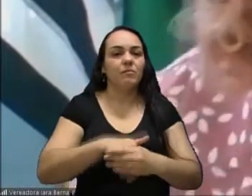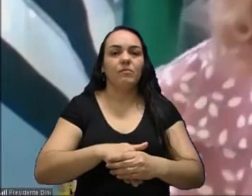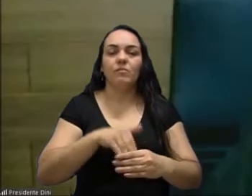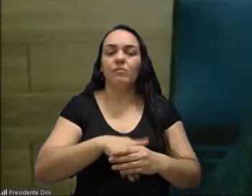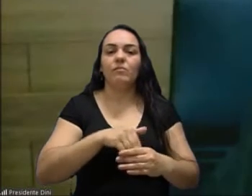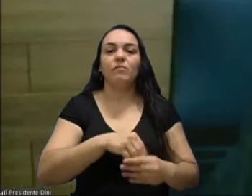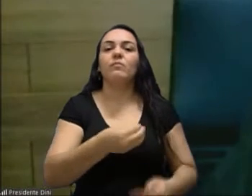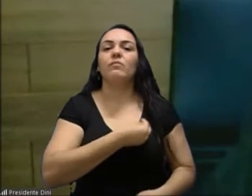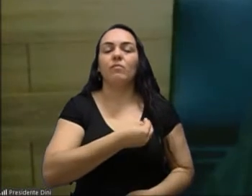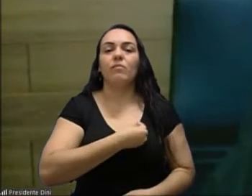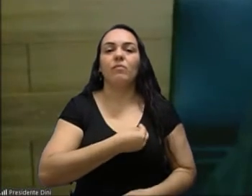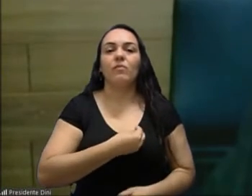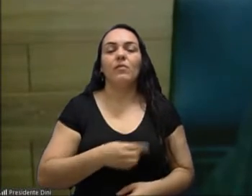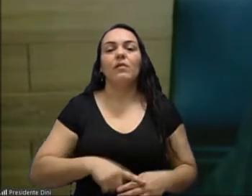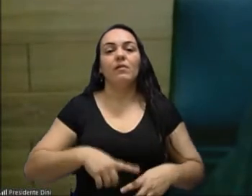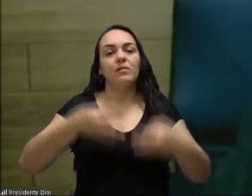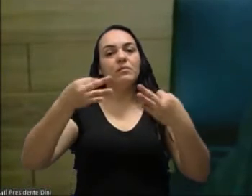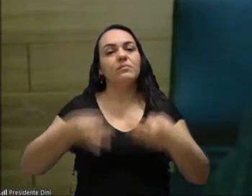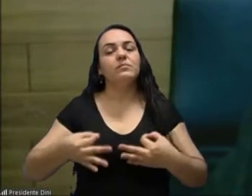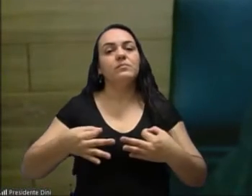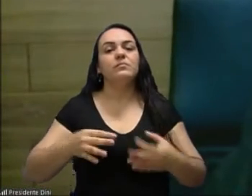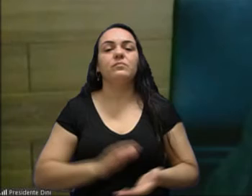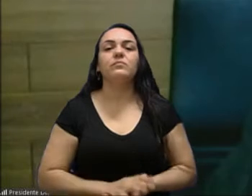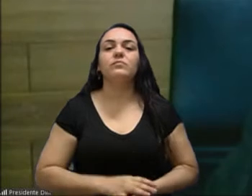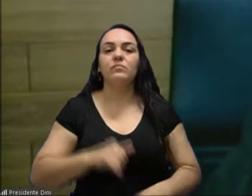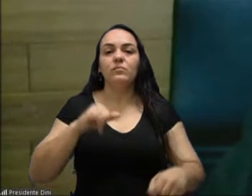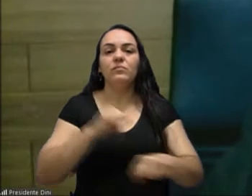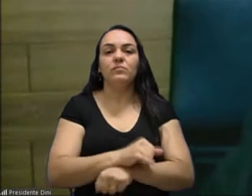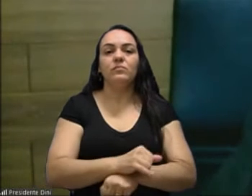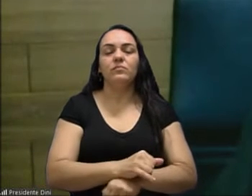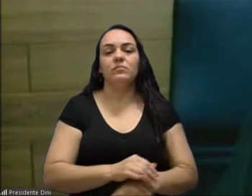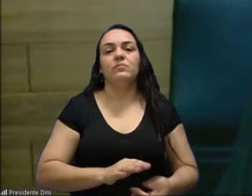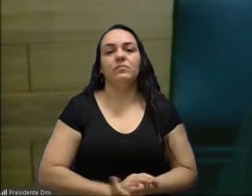tanto que está correto que os vereadores já estão com falta